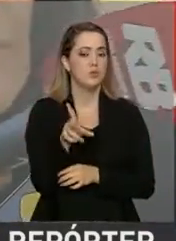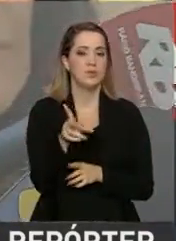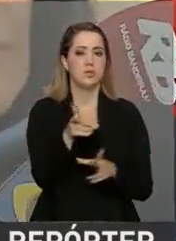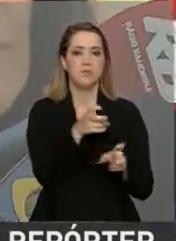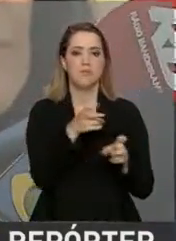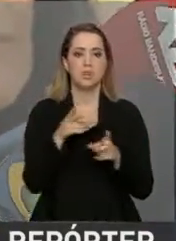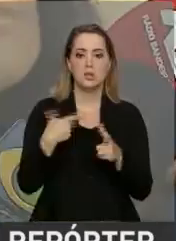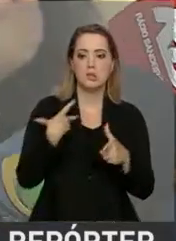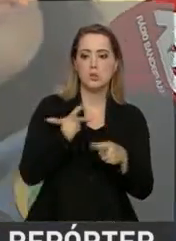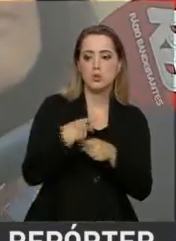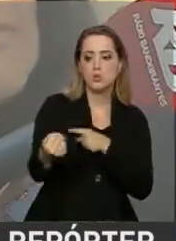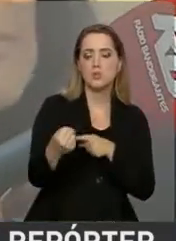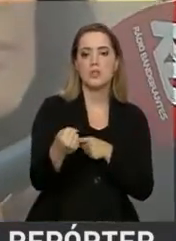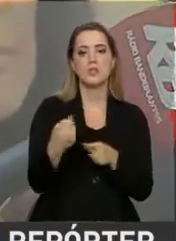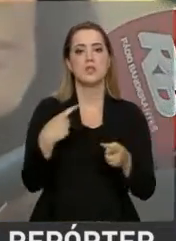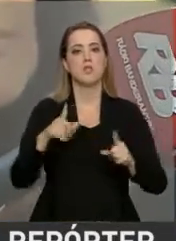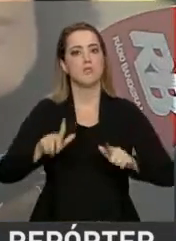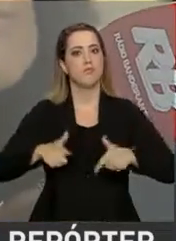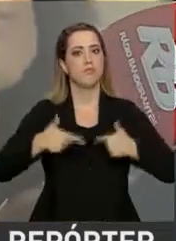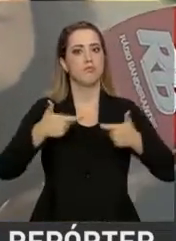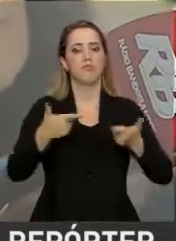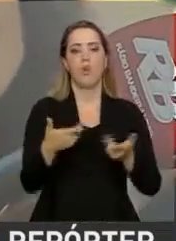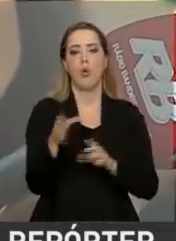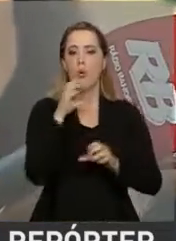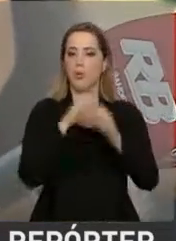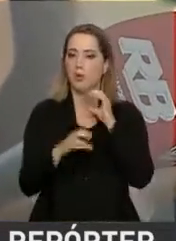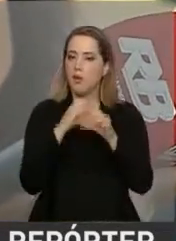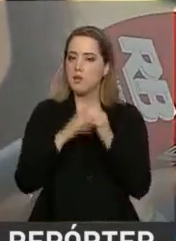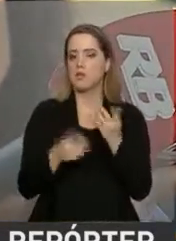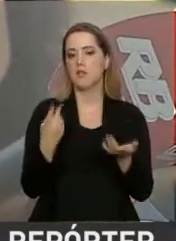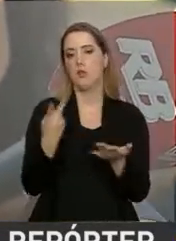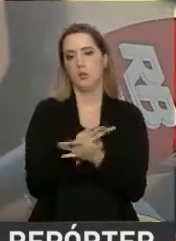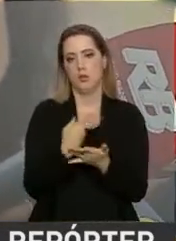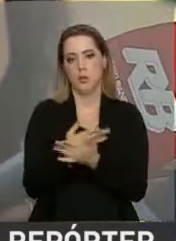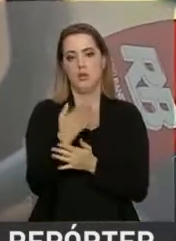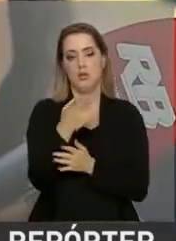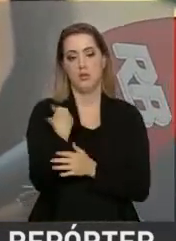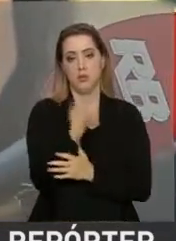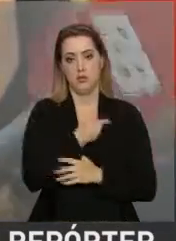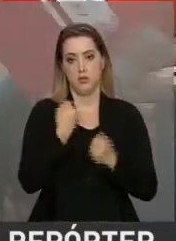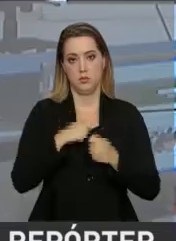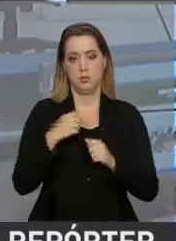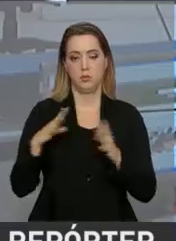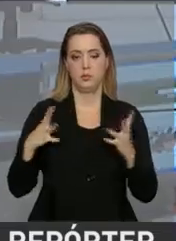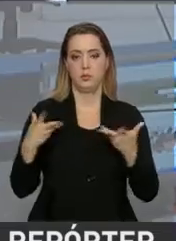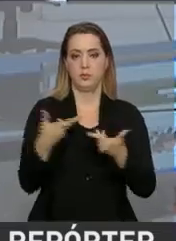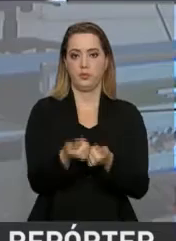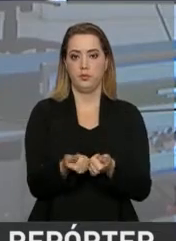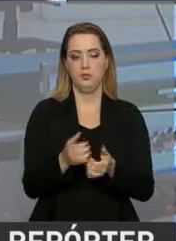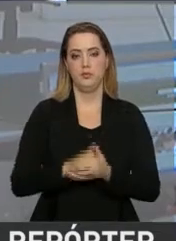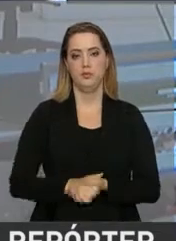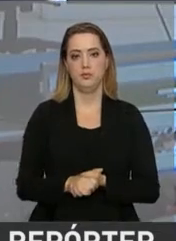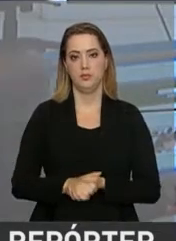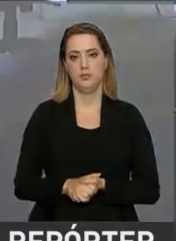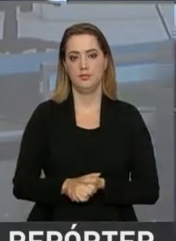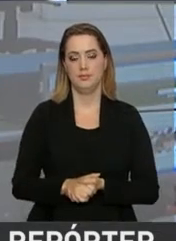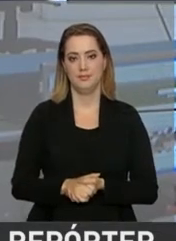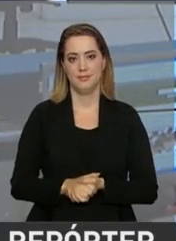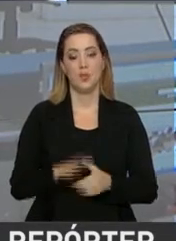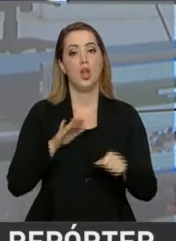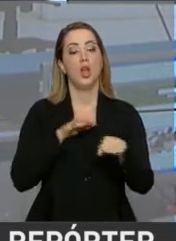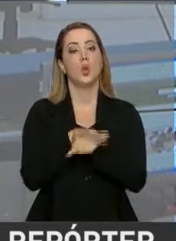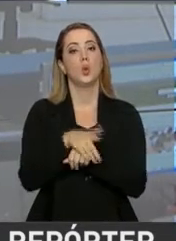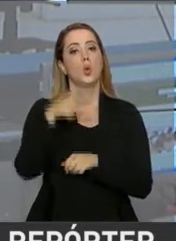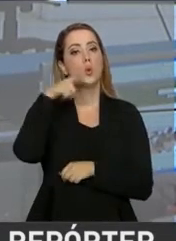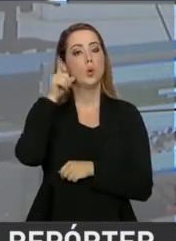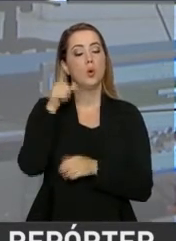vencer uma batalha da comunicação e essa comunicação nós temos que fazer com eficiência e durante a noite de ontem em reunião